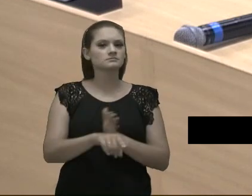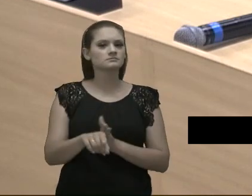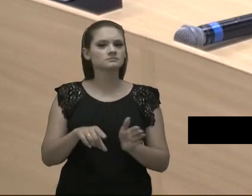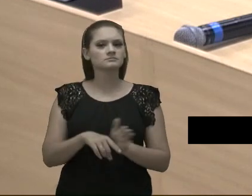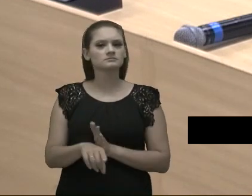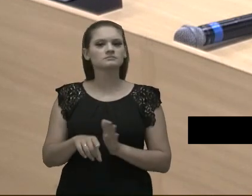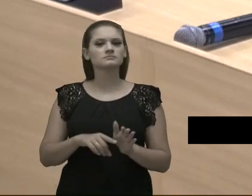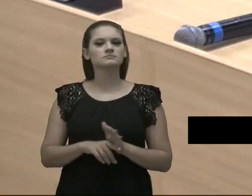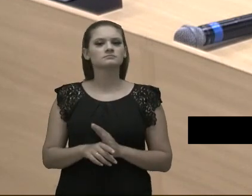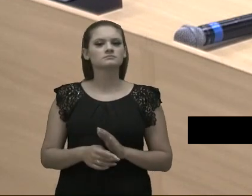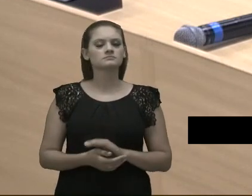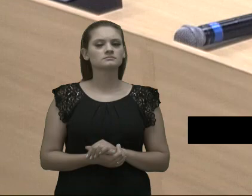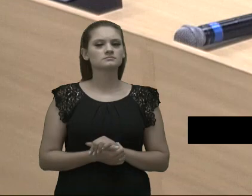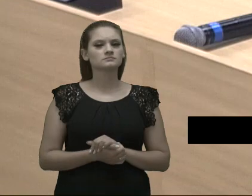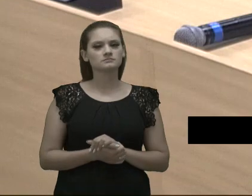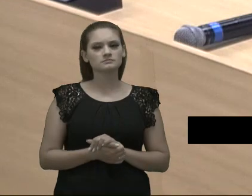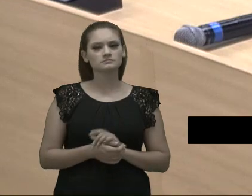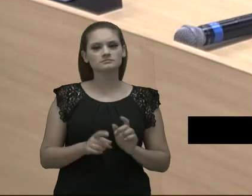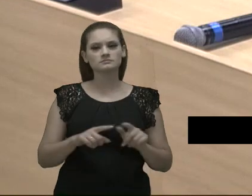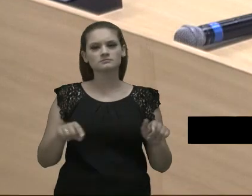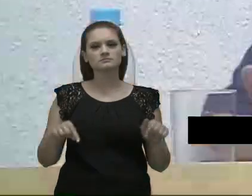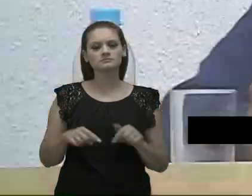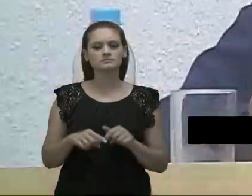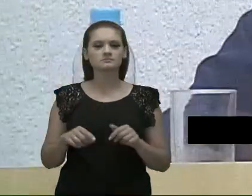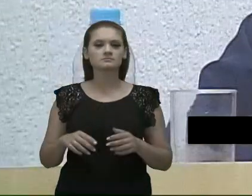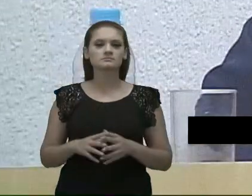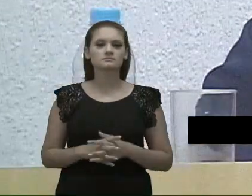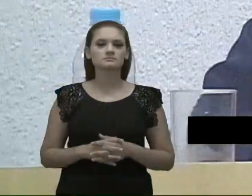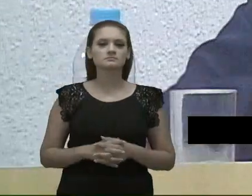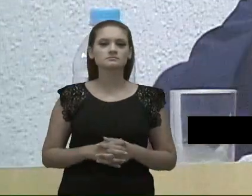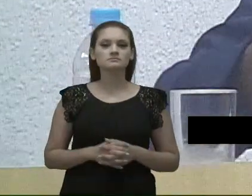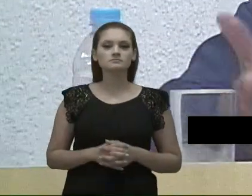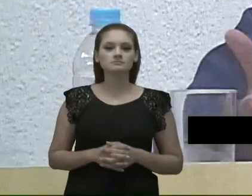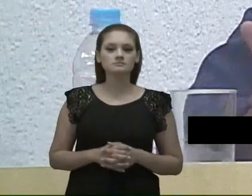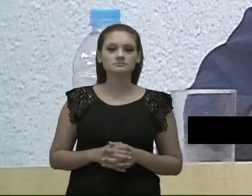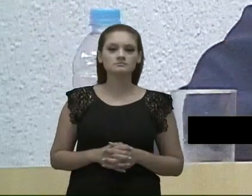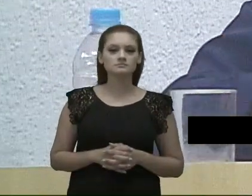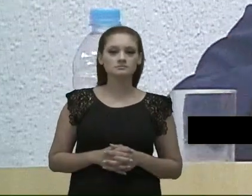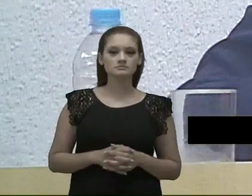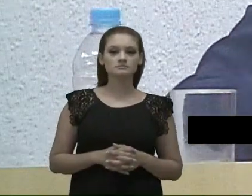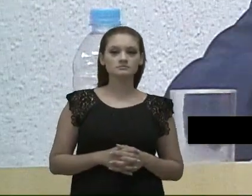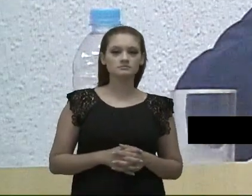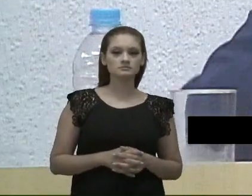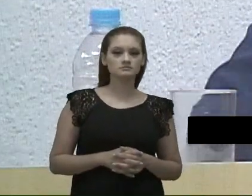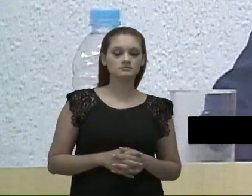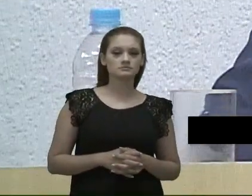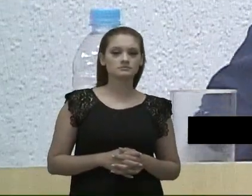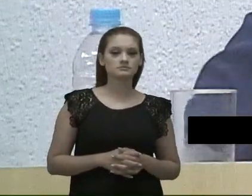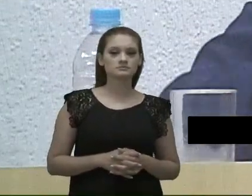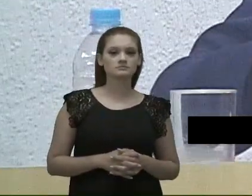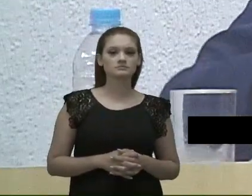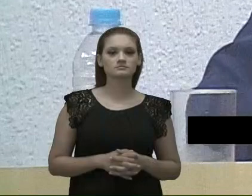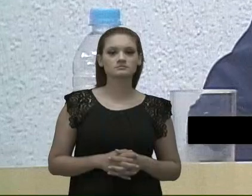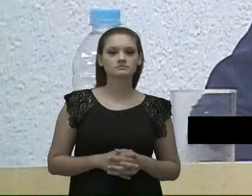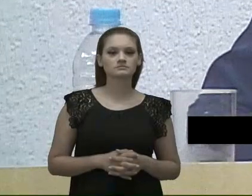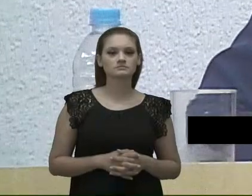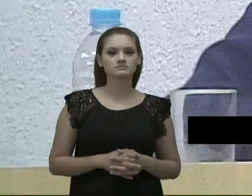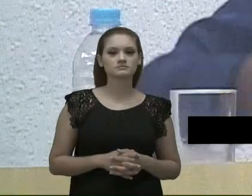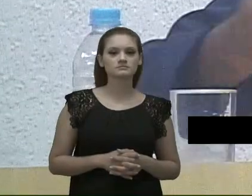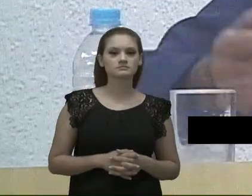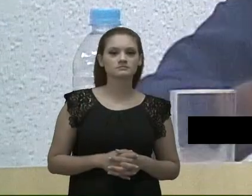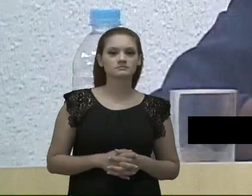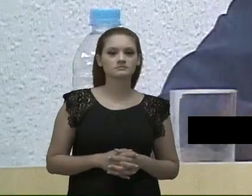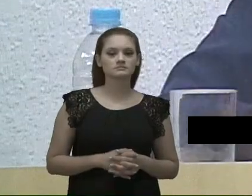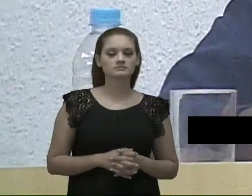isso, foi organizado todos na sala, não, bonitinho. Então, a pergunta é, como que foi esse processo? Né? Veio o material, nós